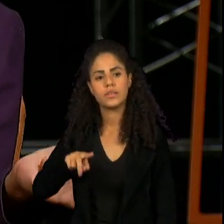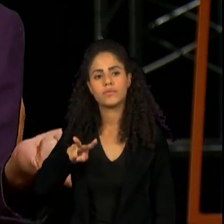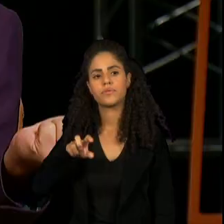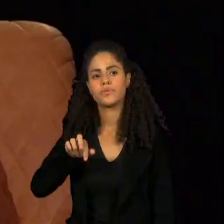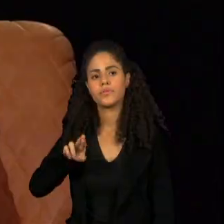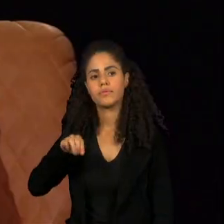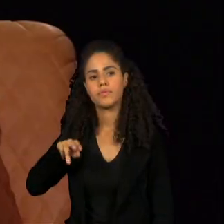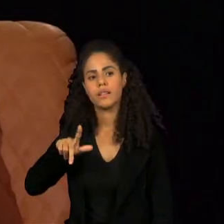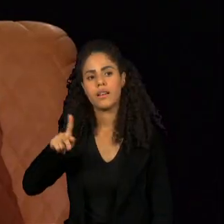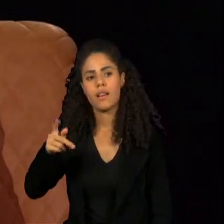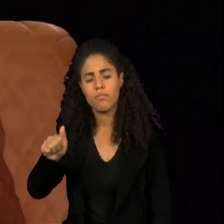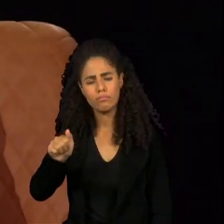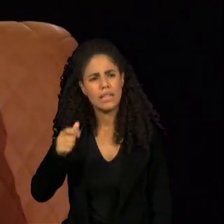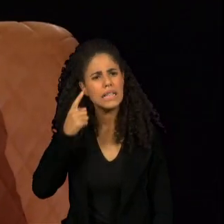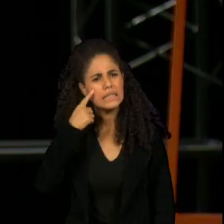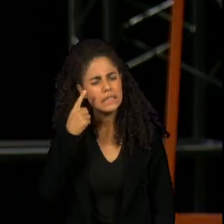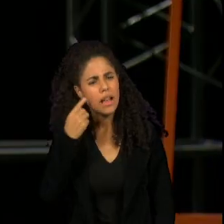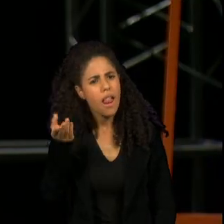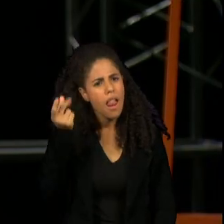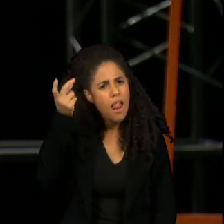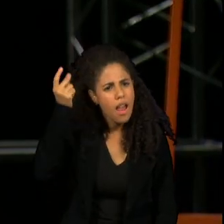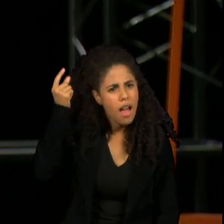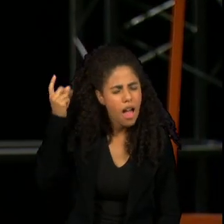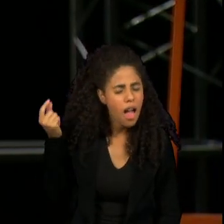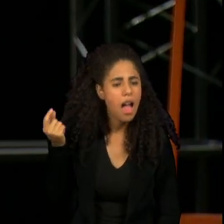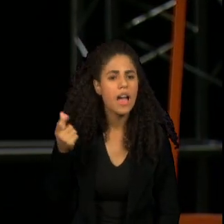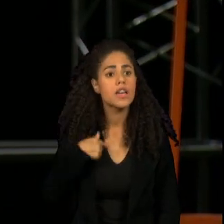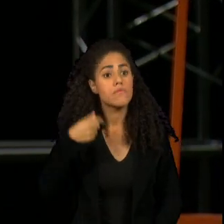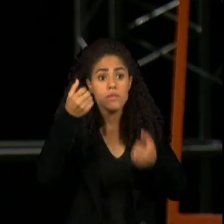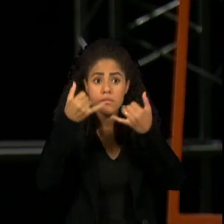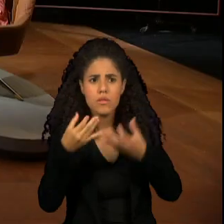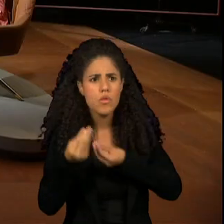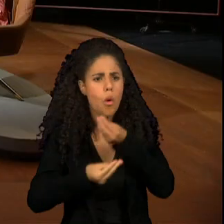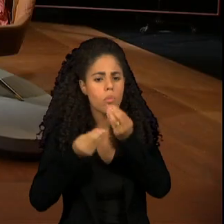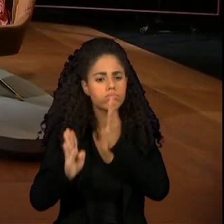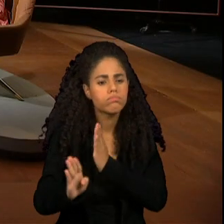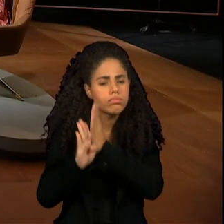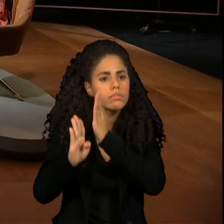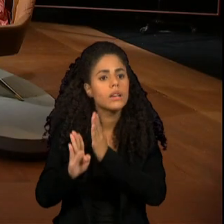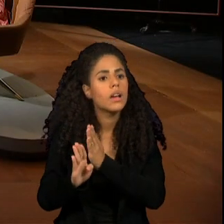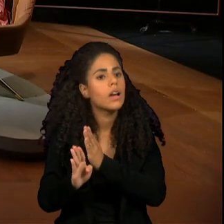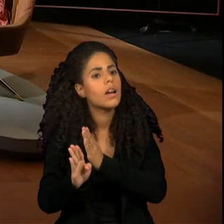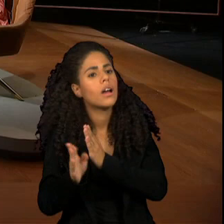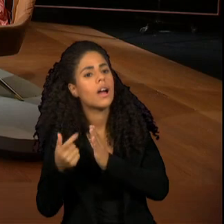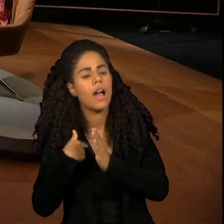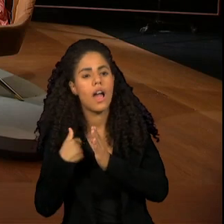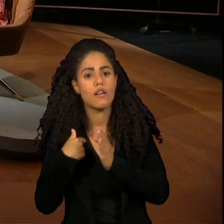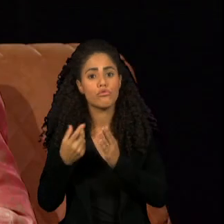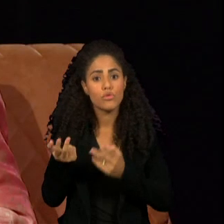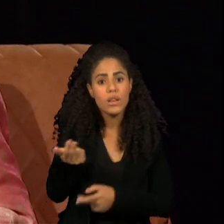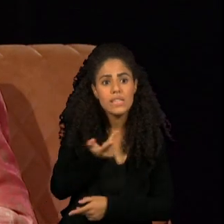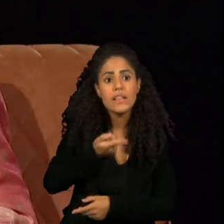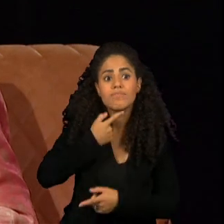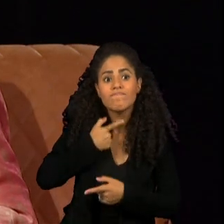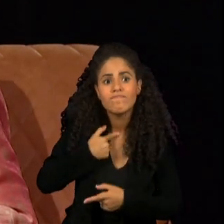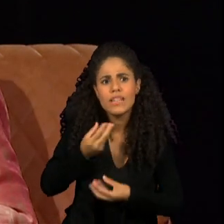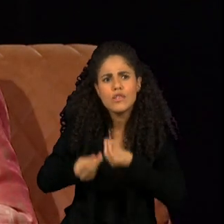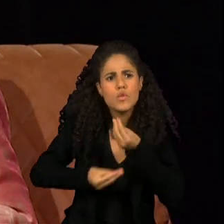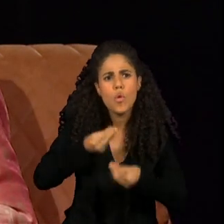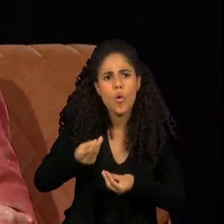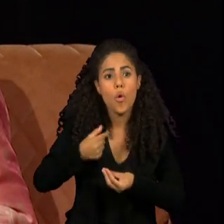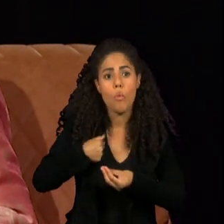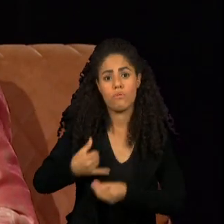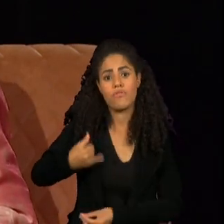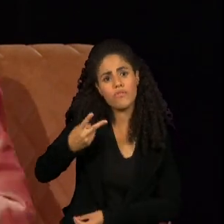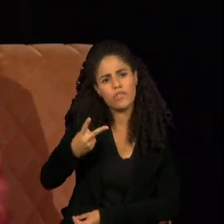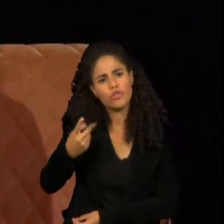de idade, né? E aí você diz que esse encontro foi juntar a fome com a vontade de comer. O Rogério tinha 21 e